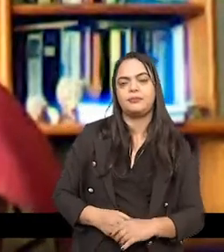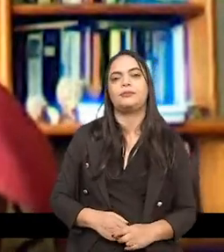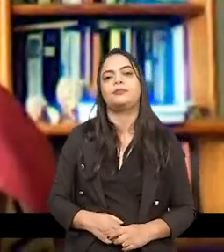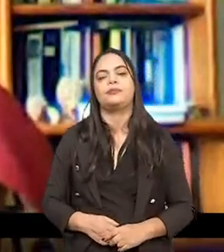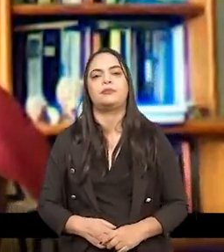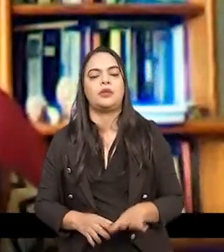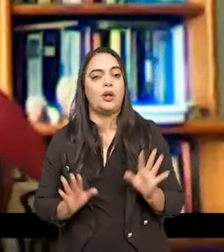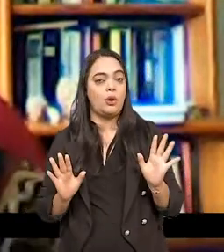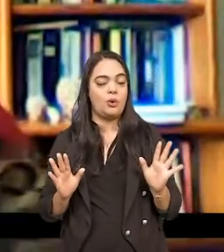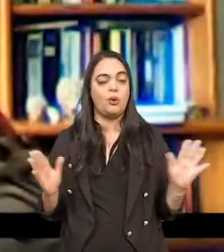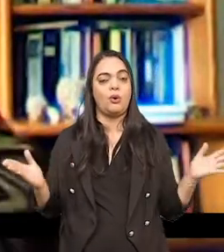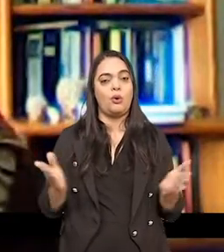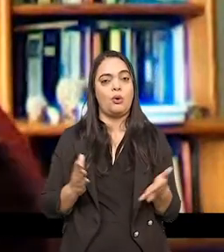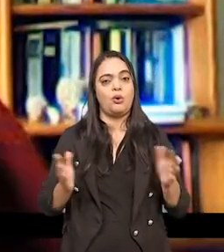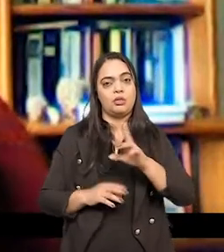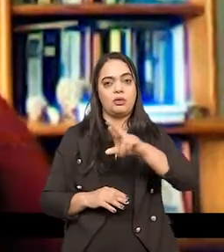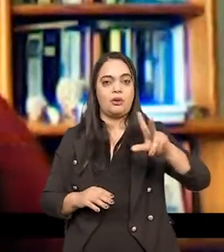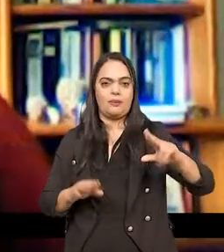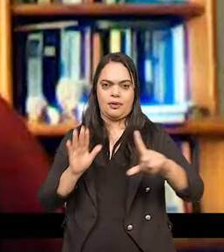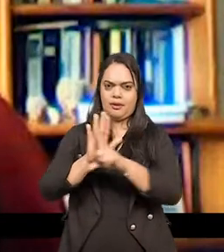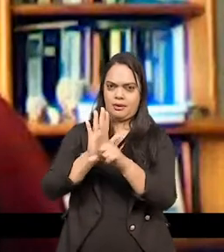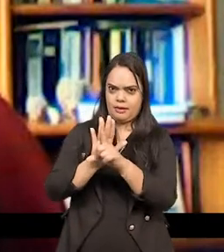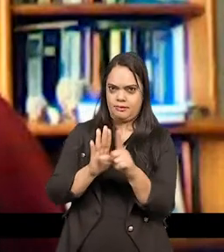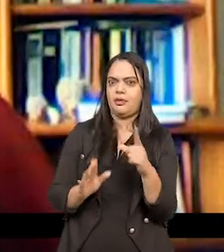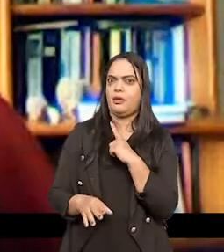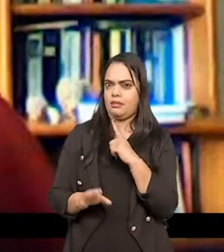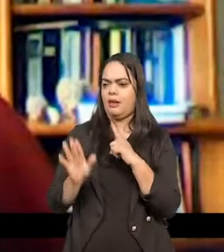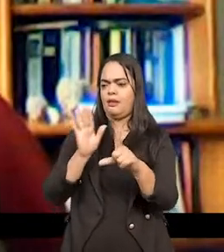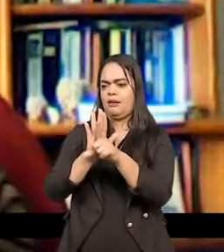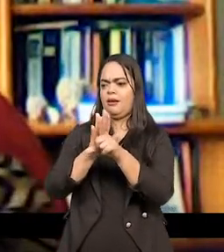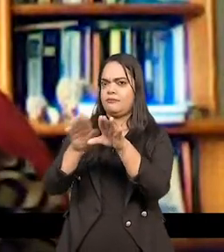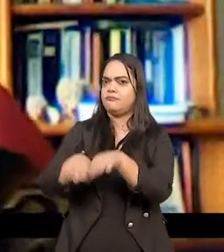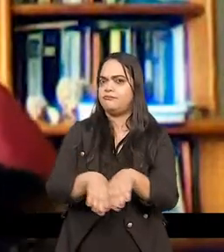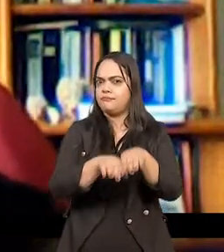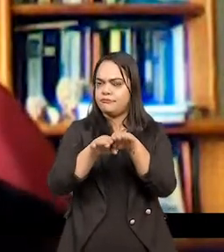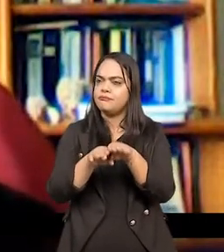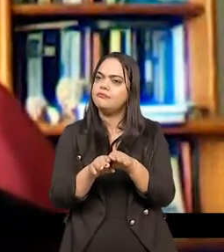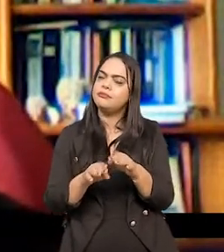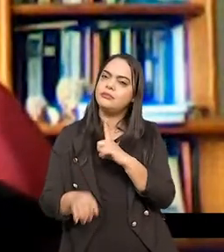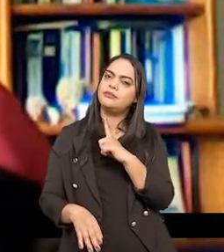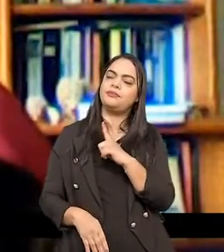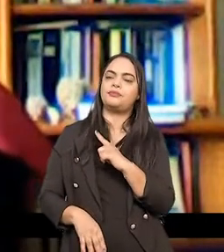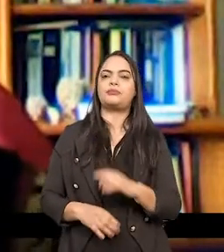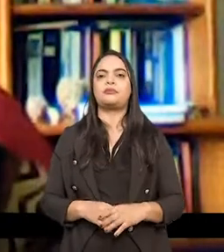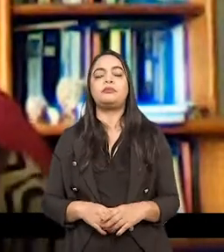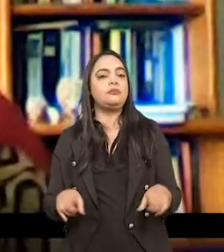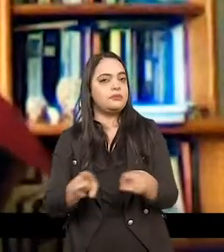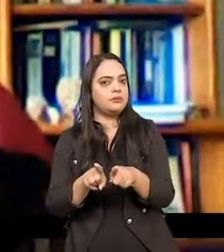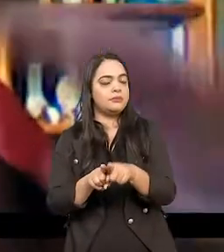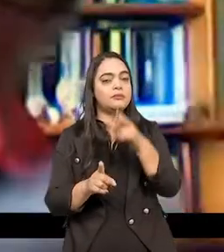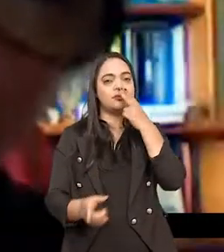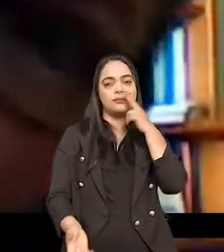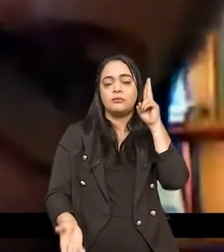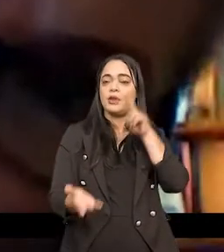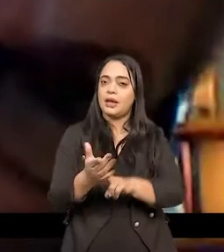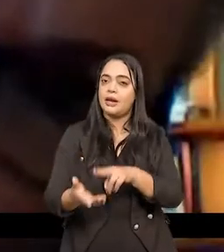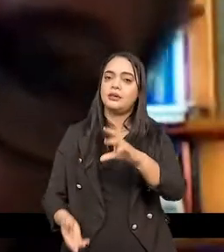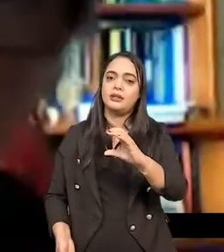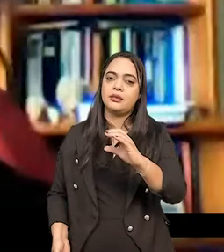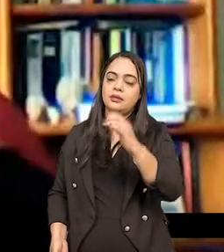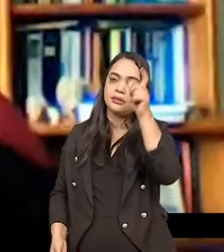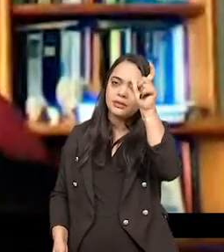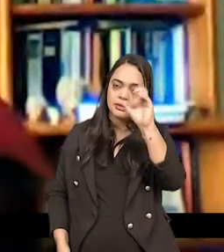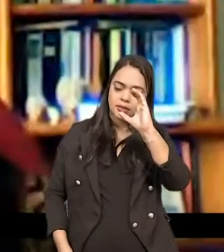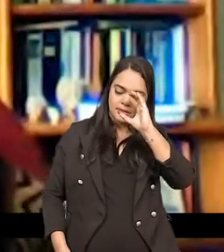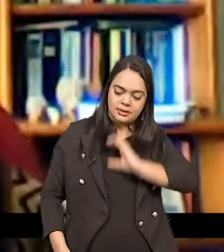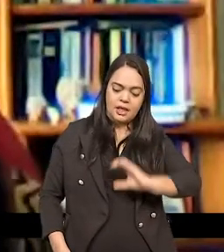tá? Então, tu tem leis igualitárias, tu tem uma carta cidadã, tu tem um código civil,